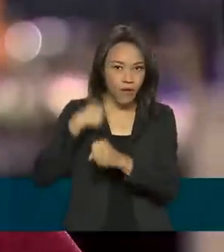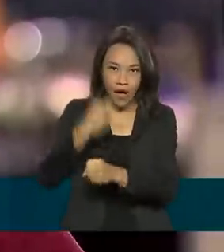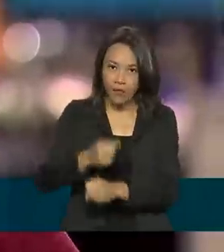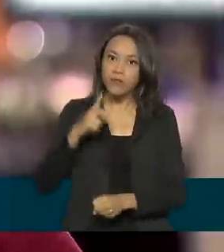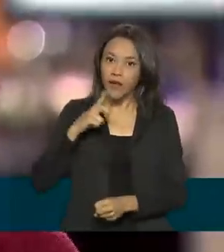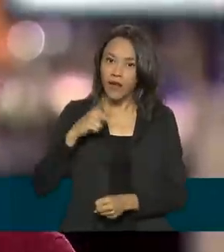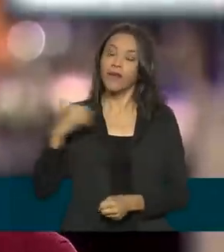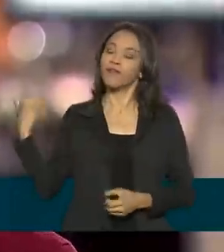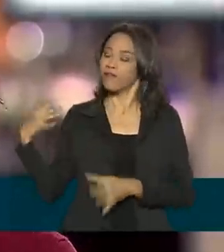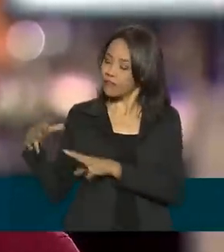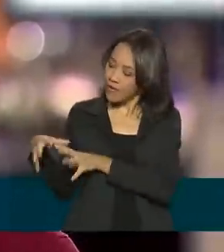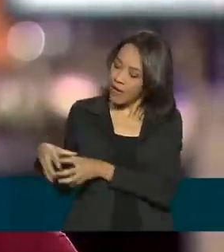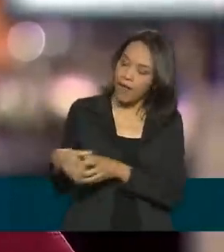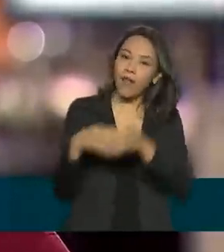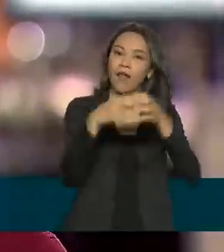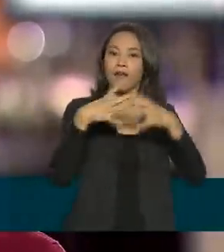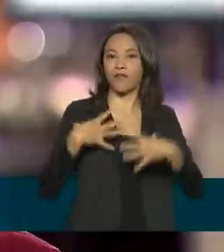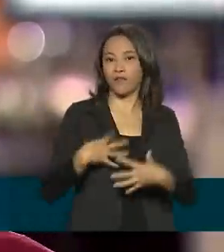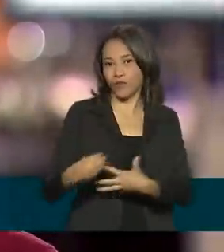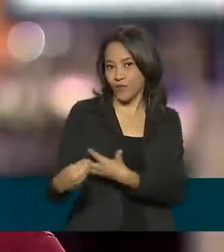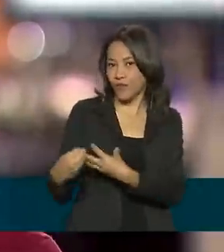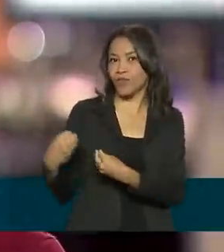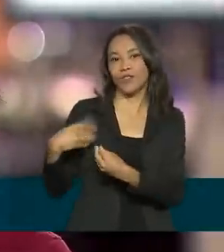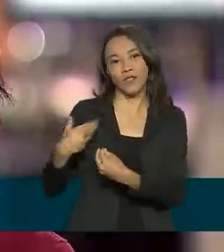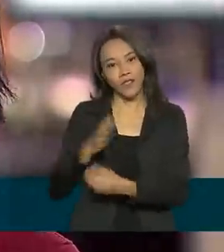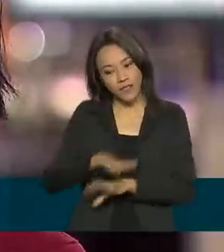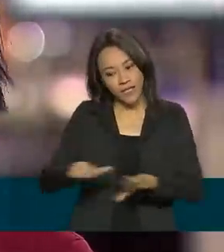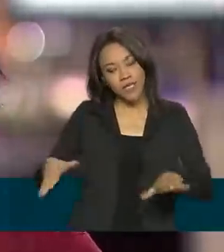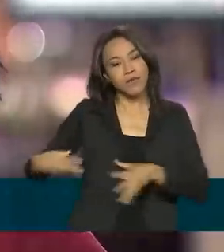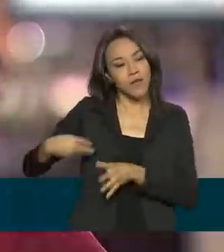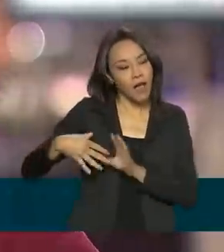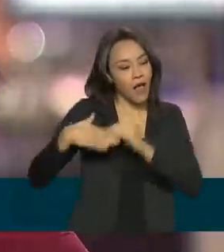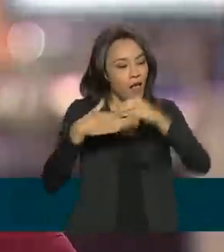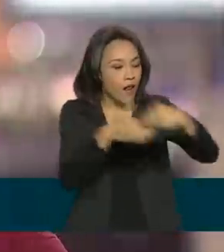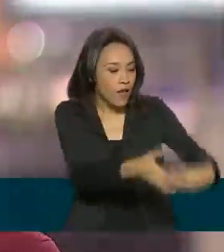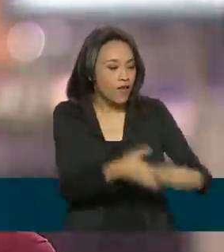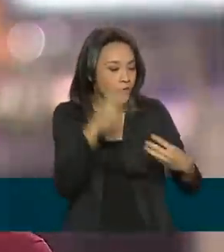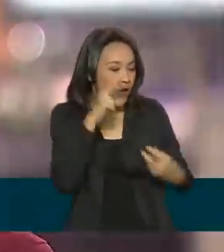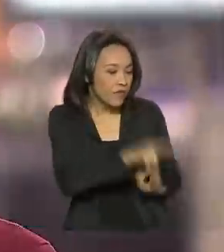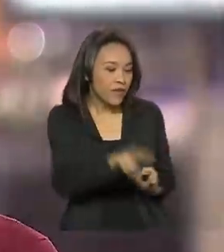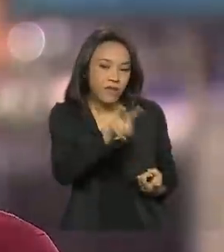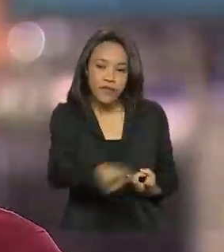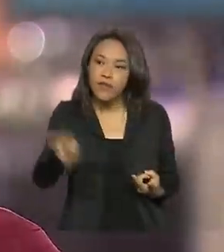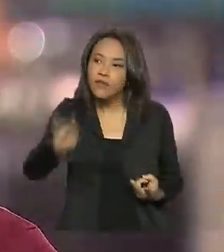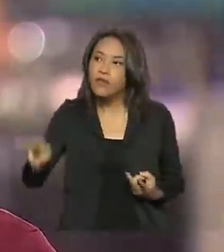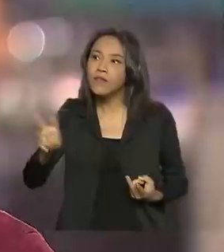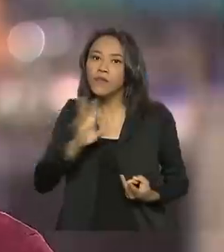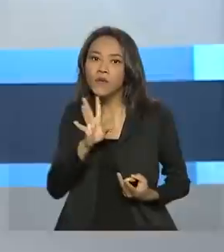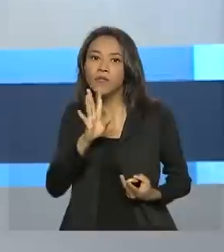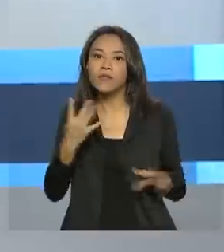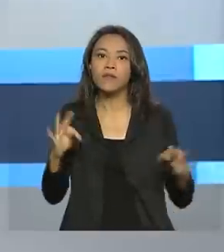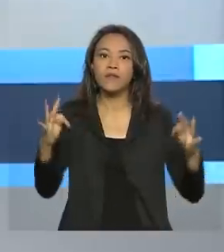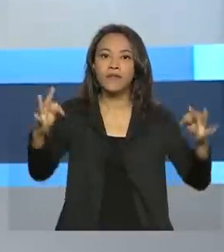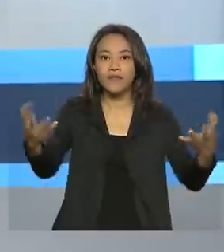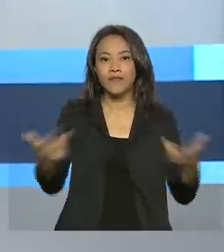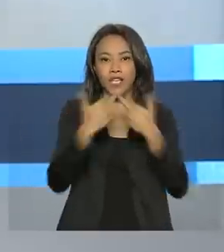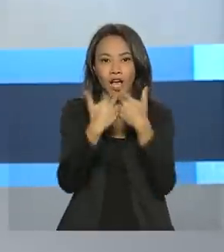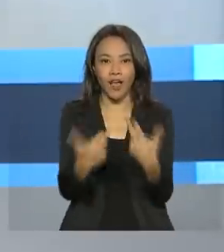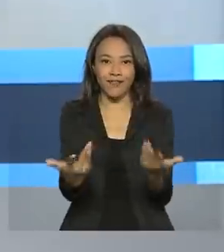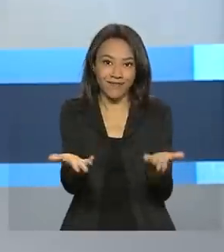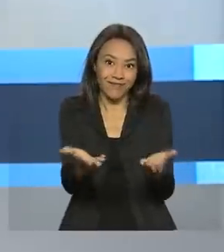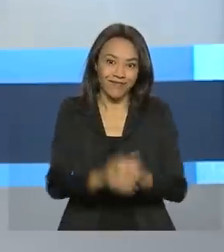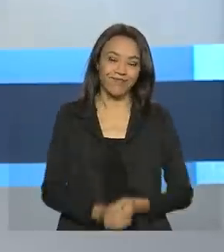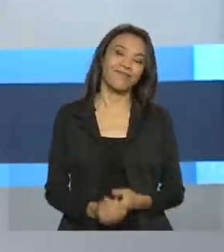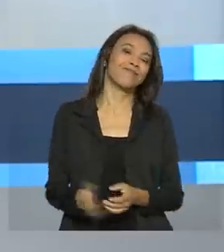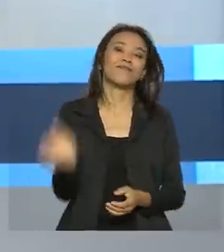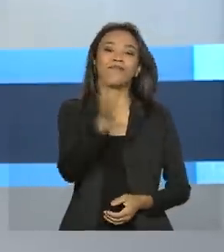né, para estar vendo as inovações, né, as tecnologias, isso é muito importante. O